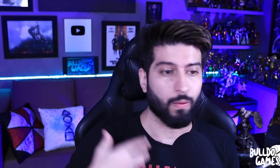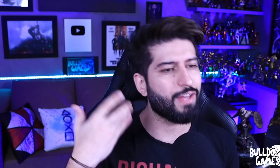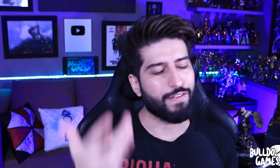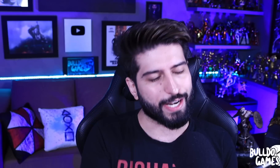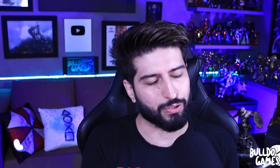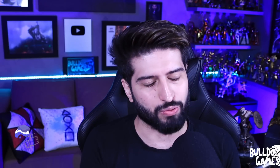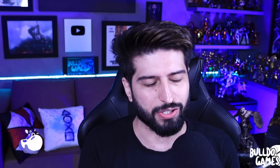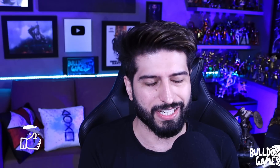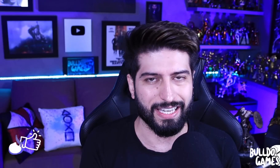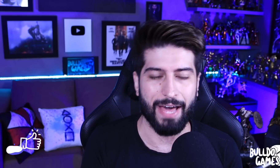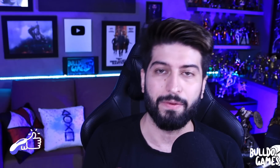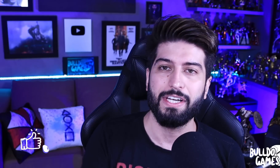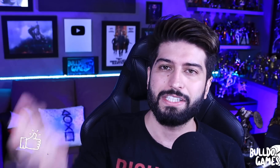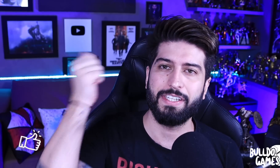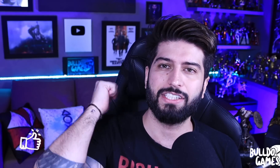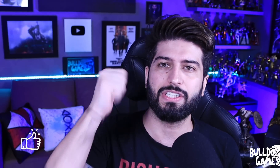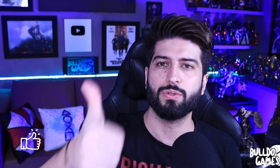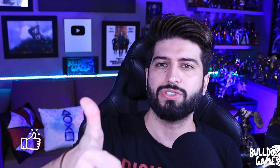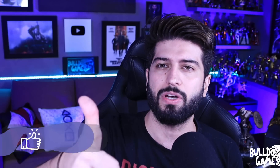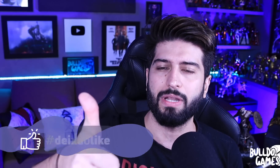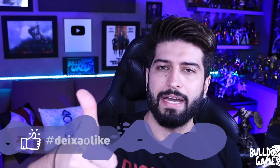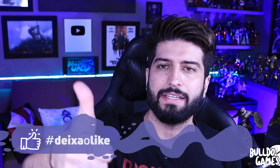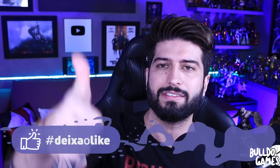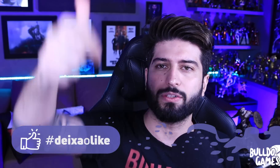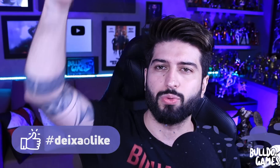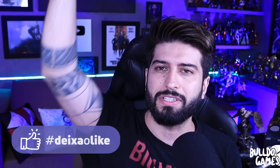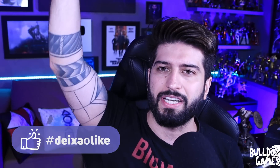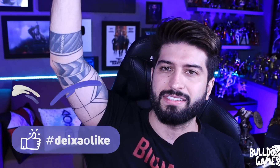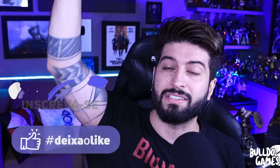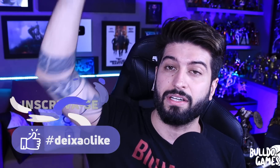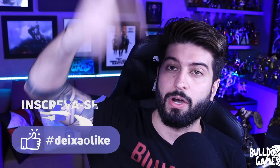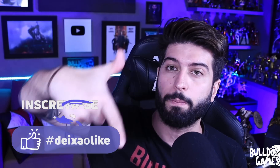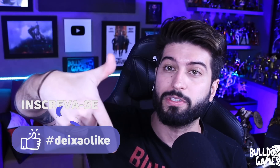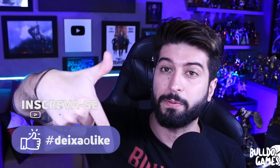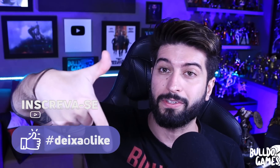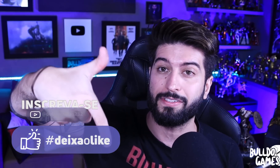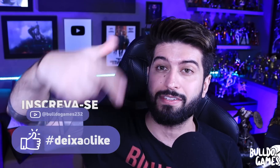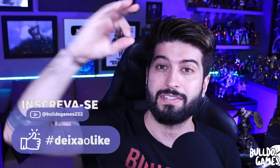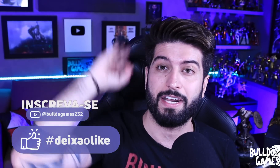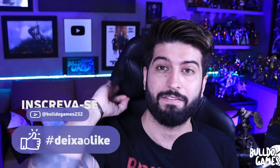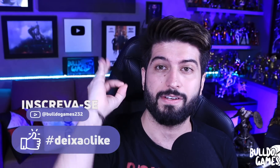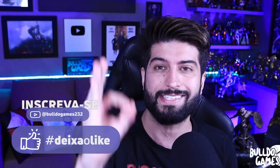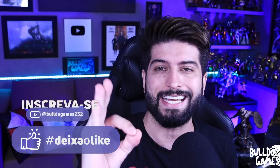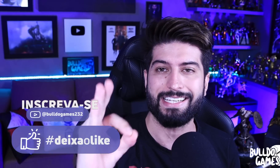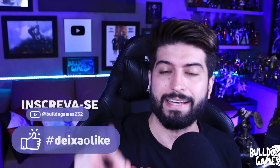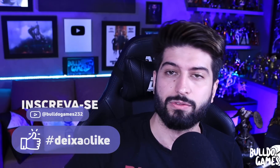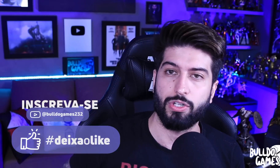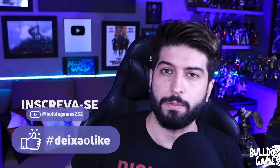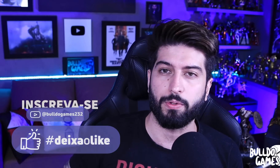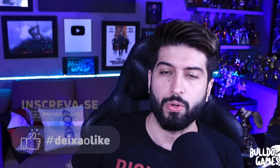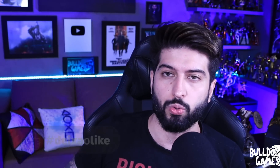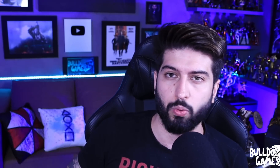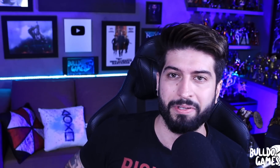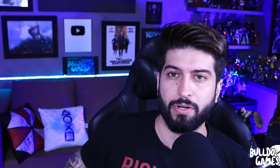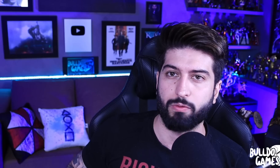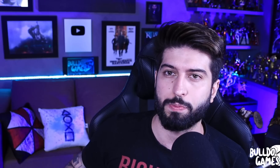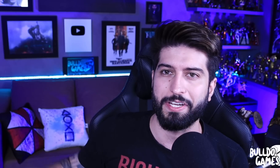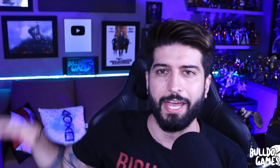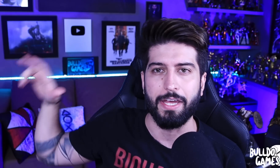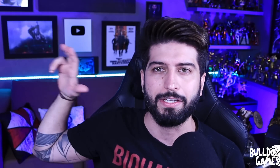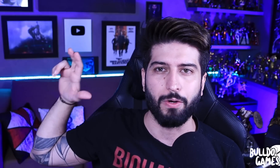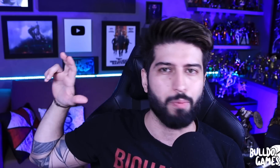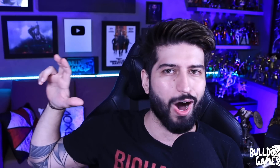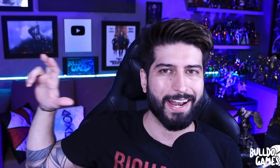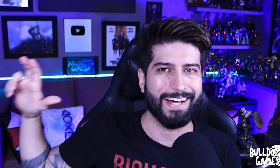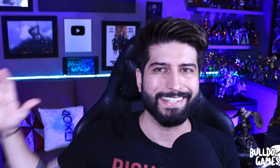a minha opinião e ver a do Cross, é claro, já vai deixando o seu like. Se tu ainda não é inscrito no canal, pode se inscrever, se inscreve, não esquece de clicar no sininho, porque o YouTube não entrega vídeo